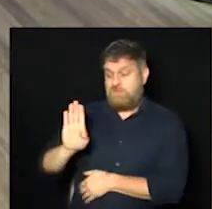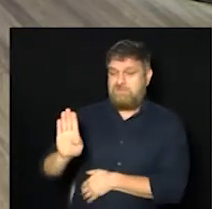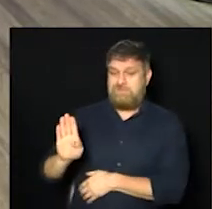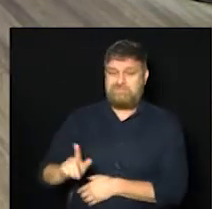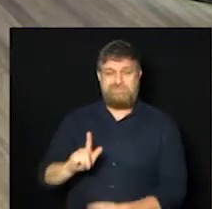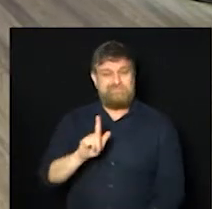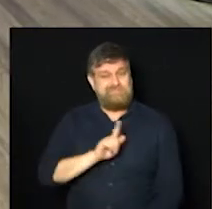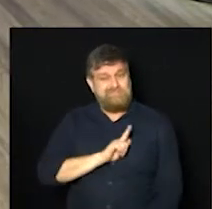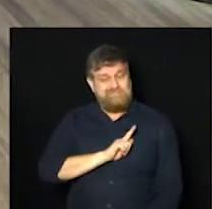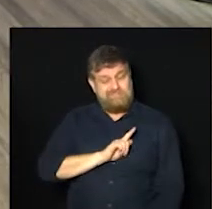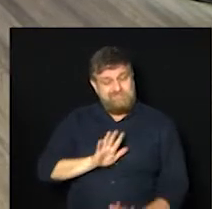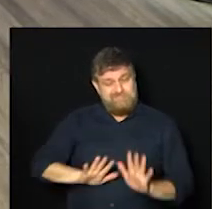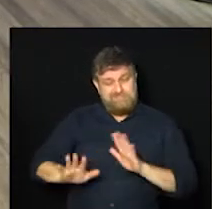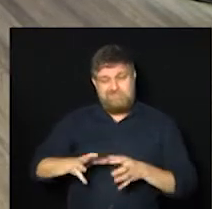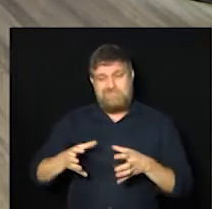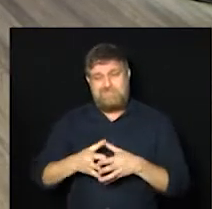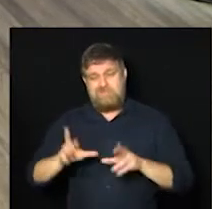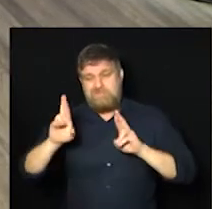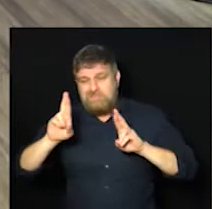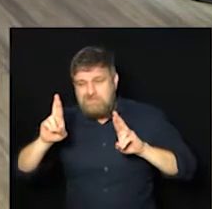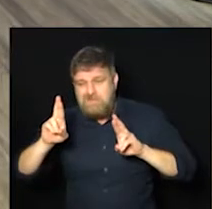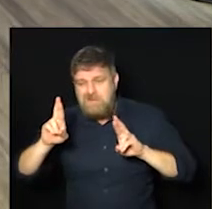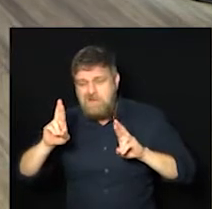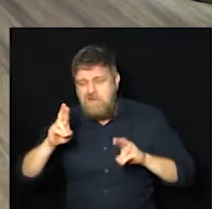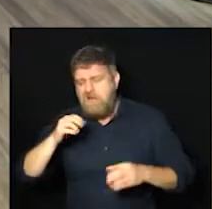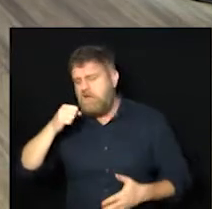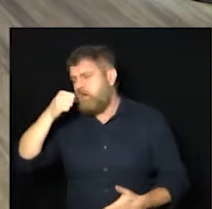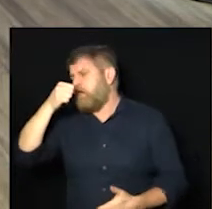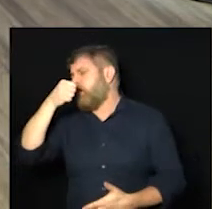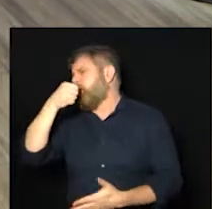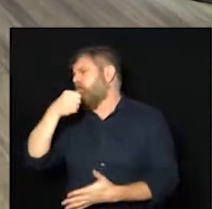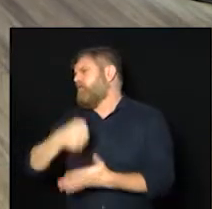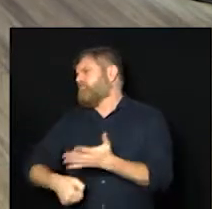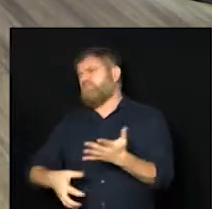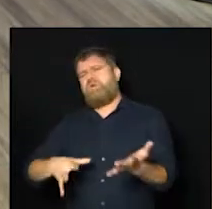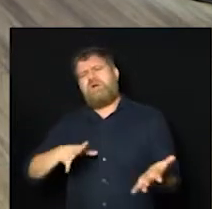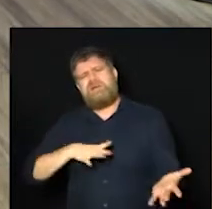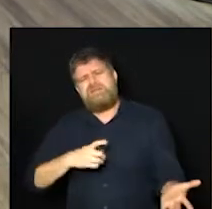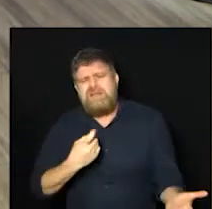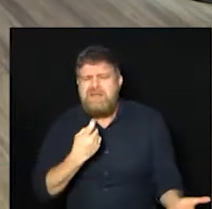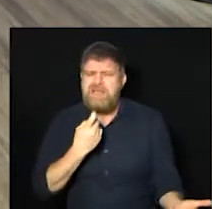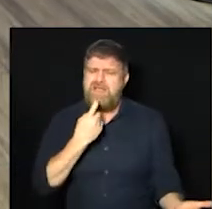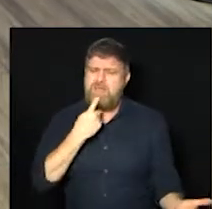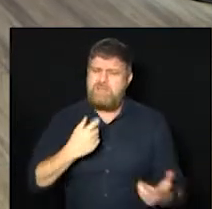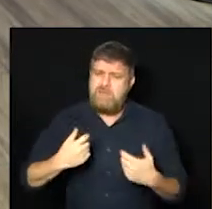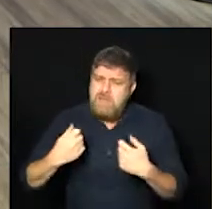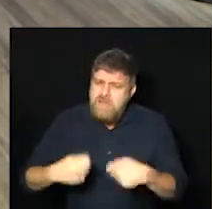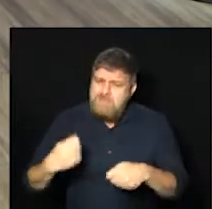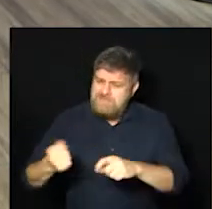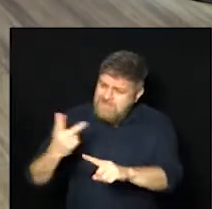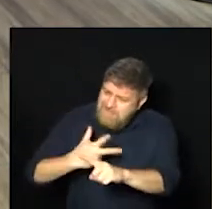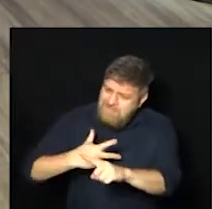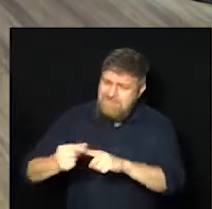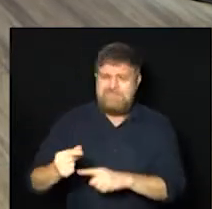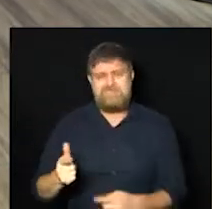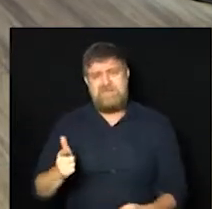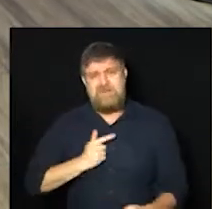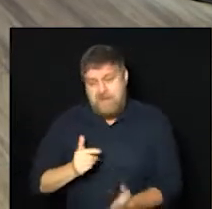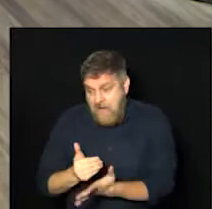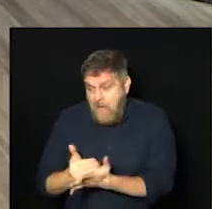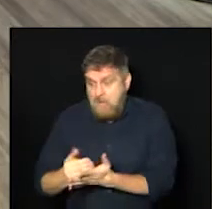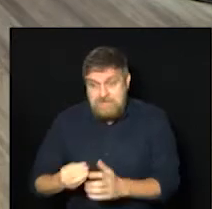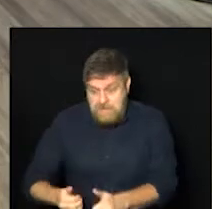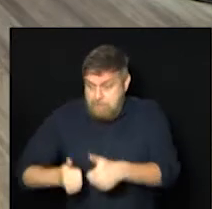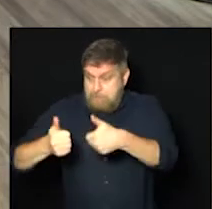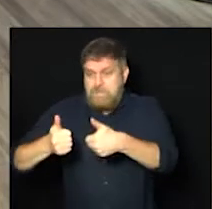derrota que os bugrinos não contavam, porque é um jogo em casa, no Brinco de Ouro, que precisava conquistar os 3 pontos para começar bem a